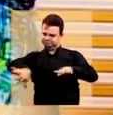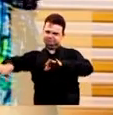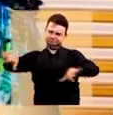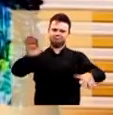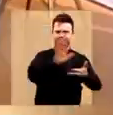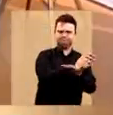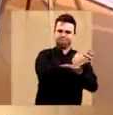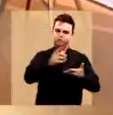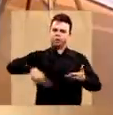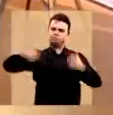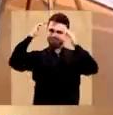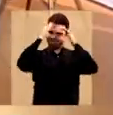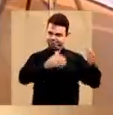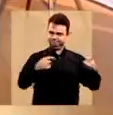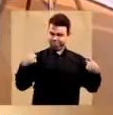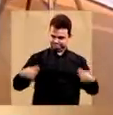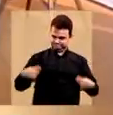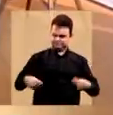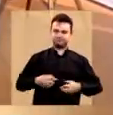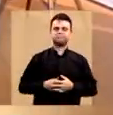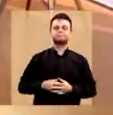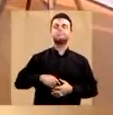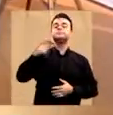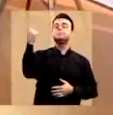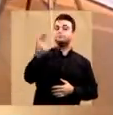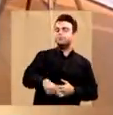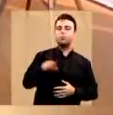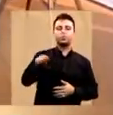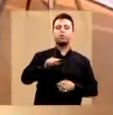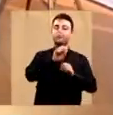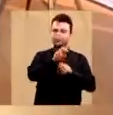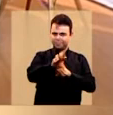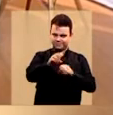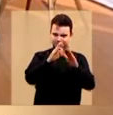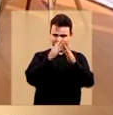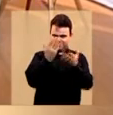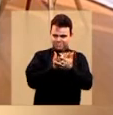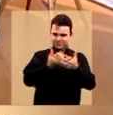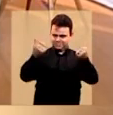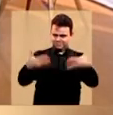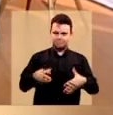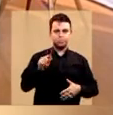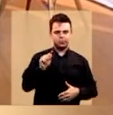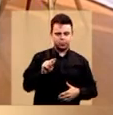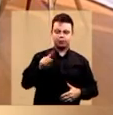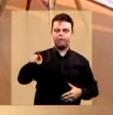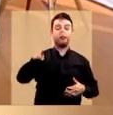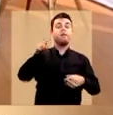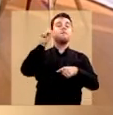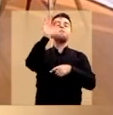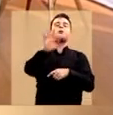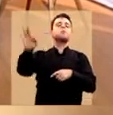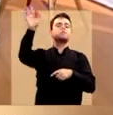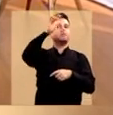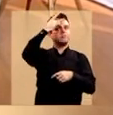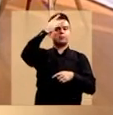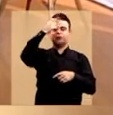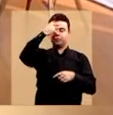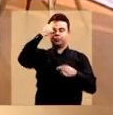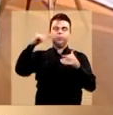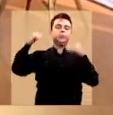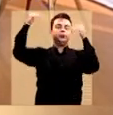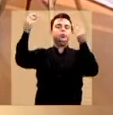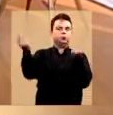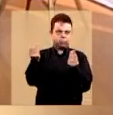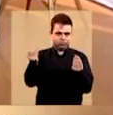isso. Ainda falando de educação, Thiago, a gente falou aqui um pouco da base, agora a gente passa um pouco para o ensino superior. A gente tem